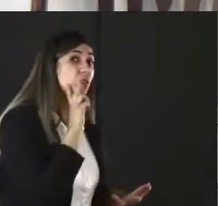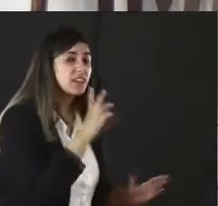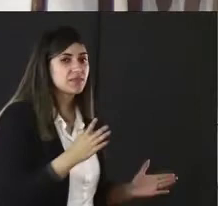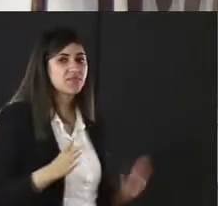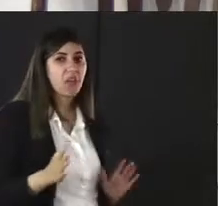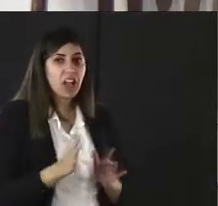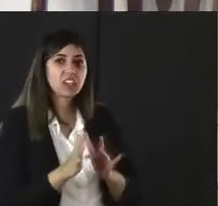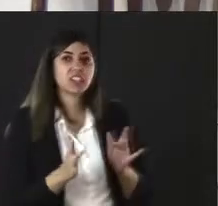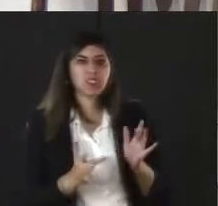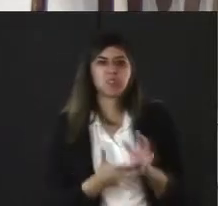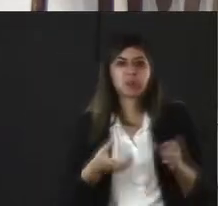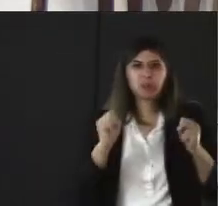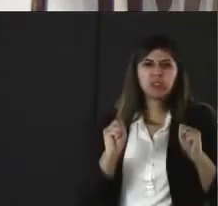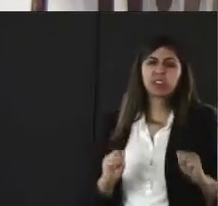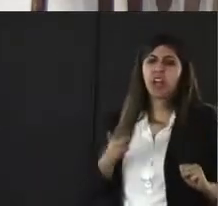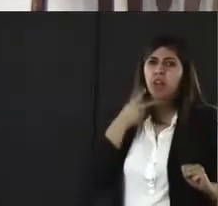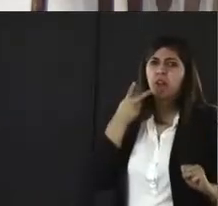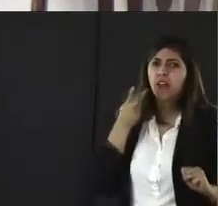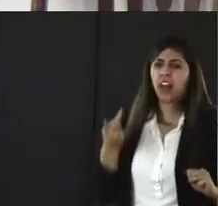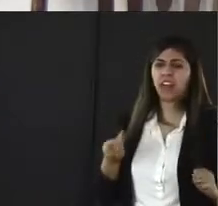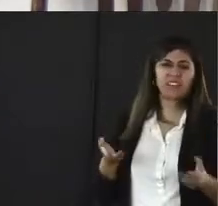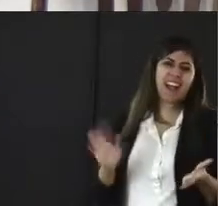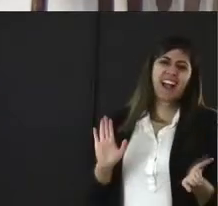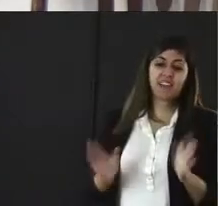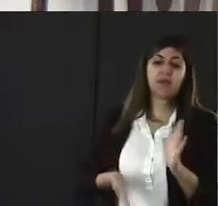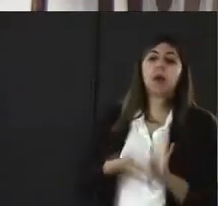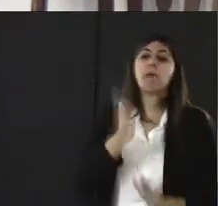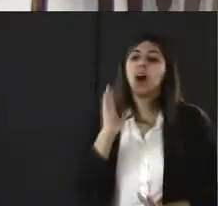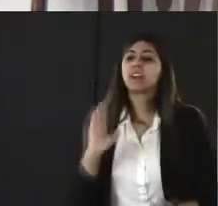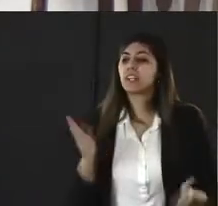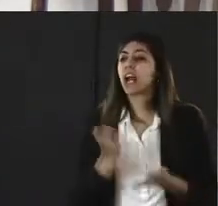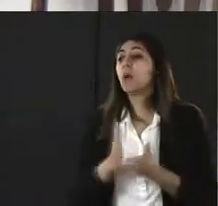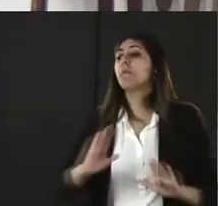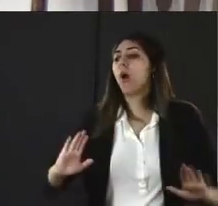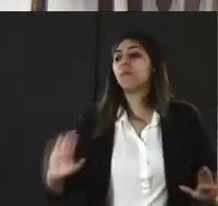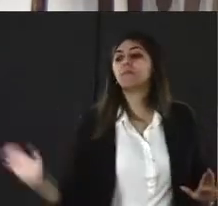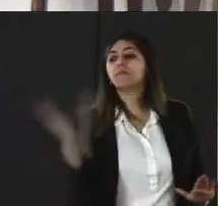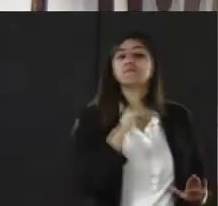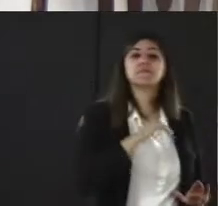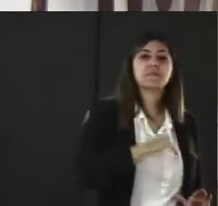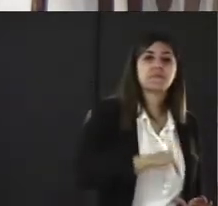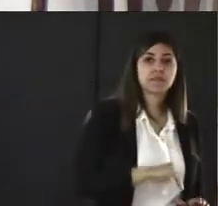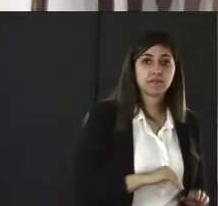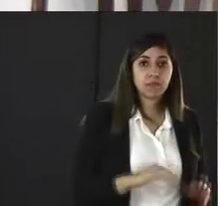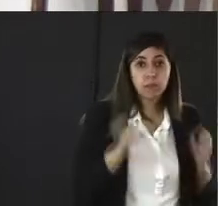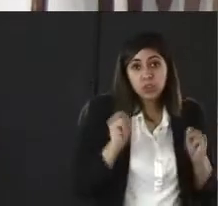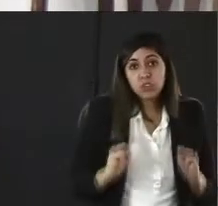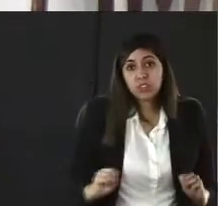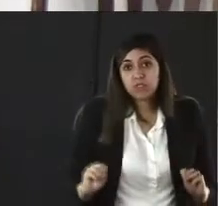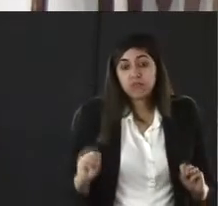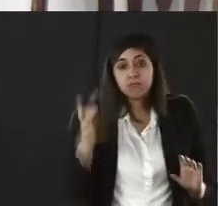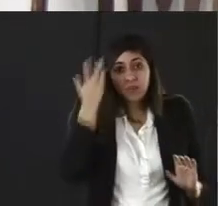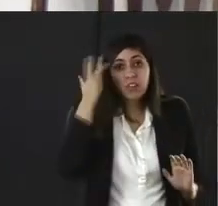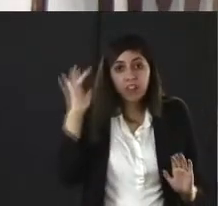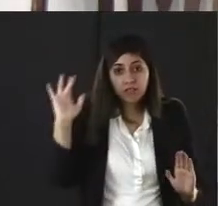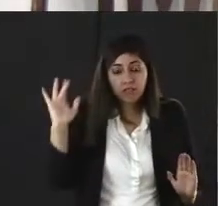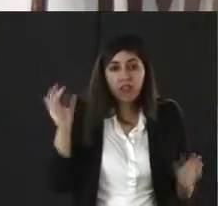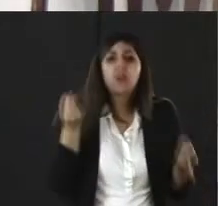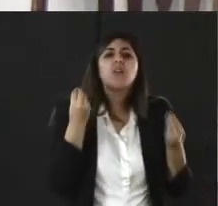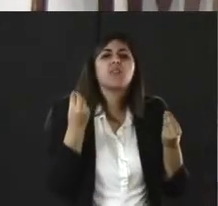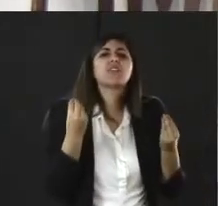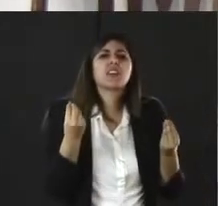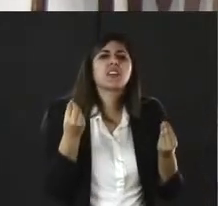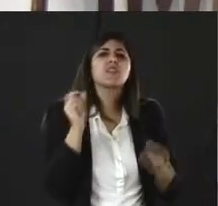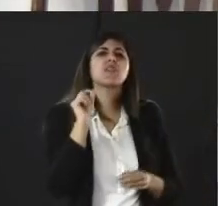hora de ir embora então acabou é hora de fazer alguma coisa ajudar é hora de o que nós podemos fazer nessa hora